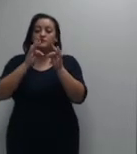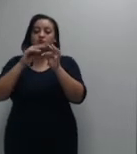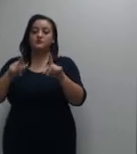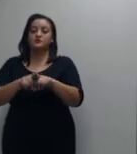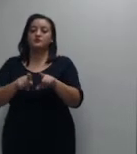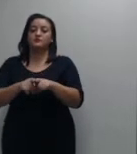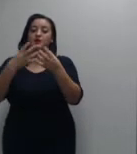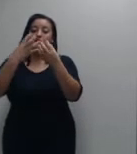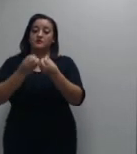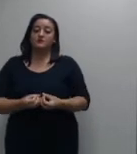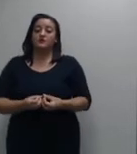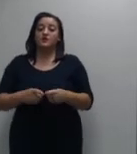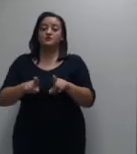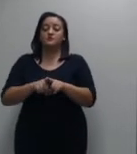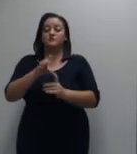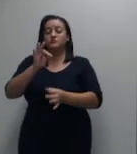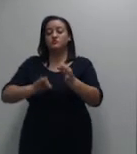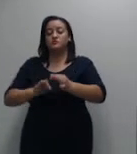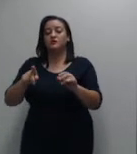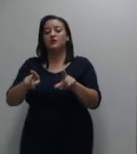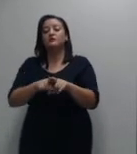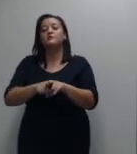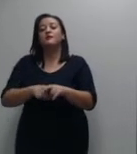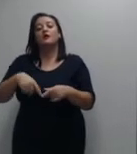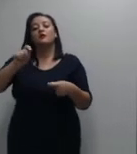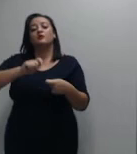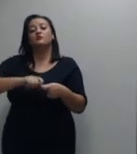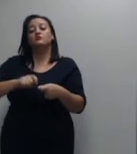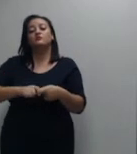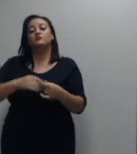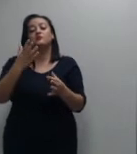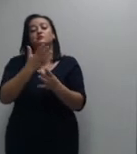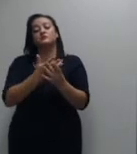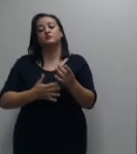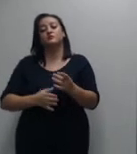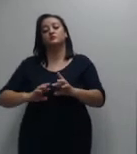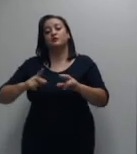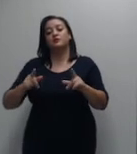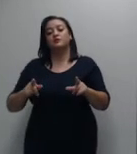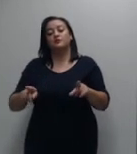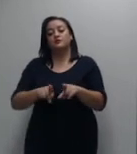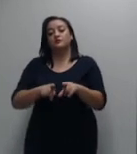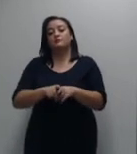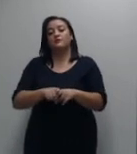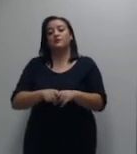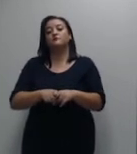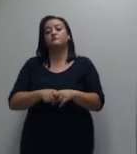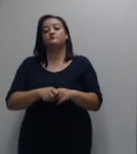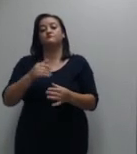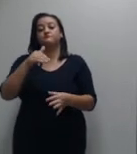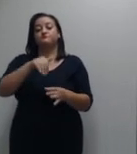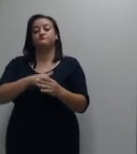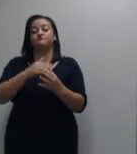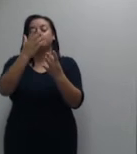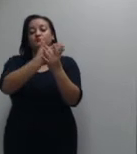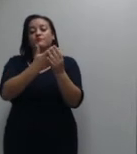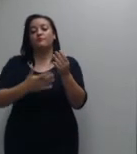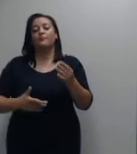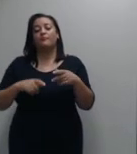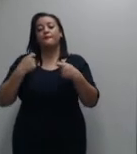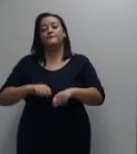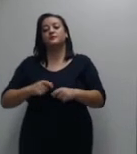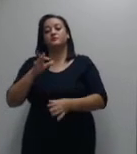provisórios do judicial proferido embargos infringentes que ainda está sob embargo de declaração pendente de